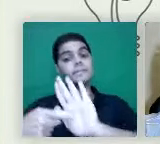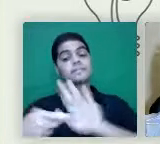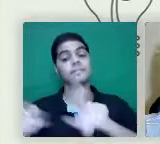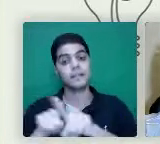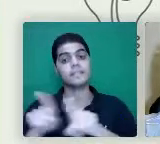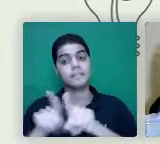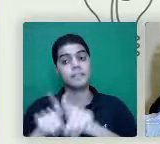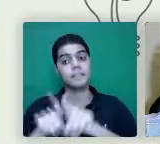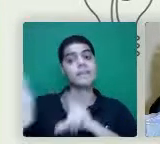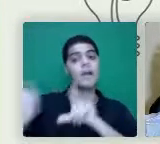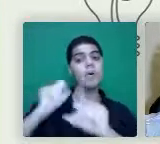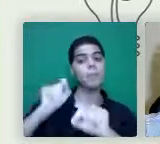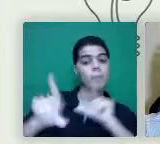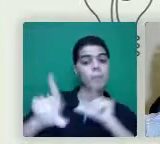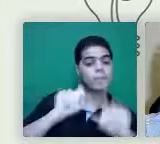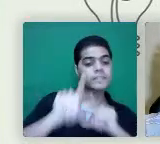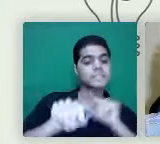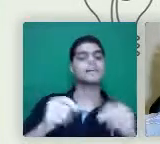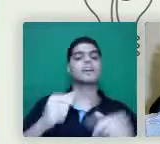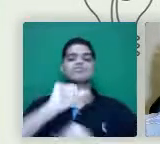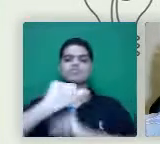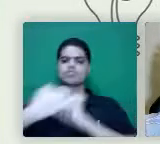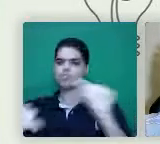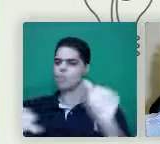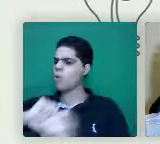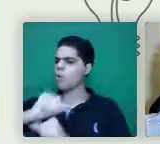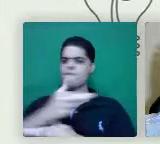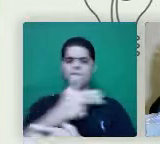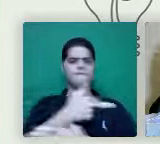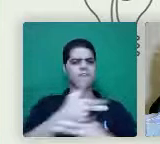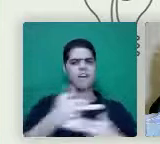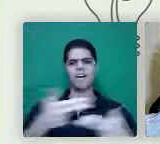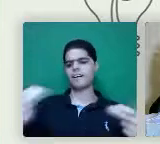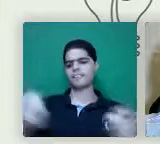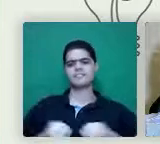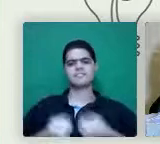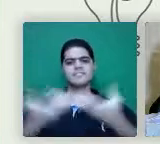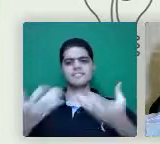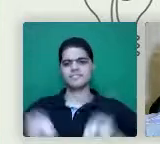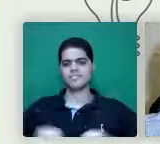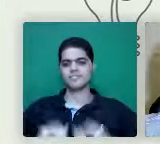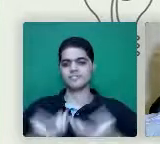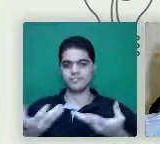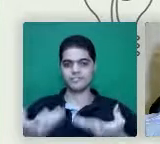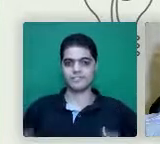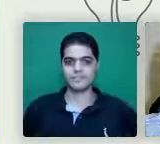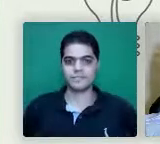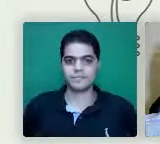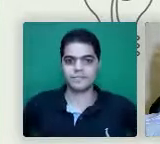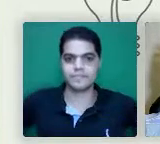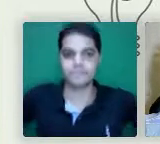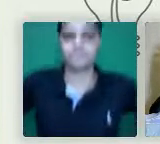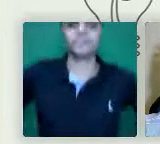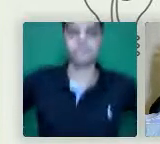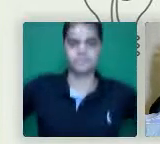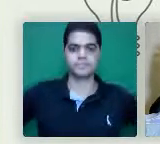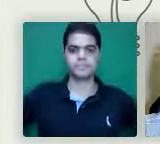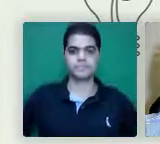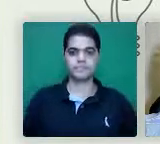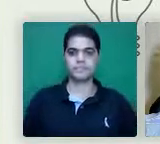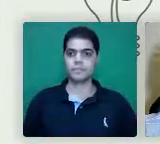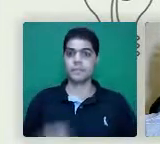para transformação de inúmeras iniciativas. Perfeito. Então, Ana, pode falar, desculpa, professor. Já tem pergunta